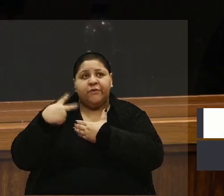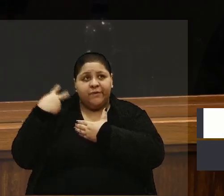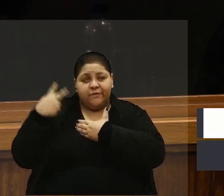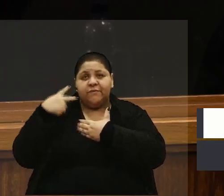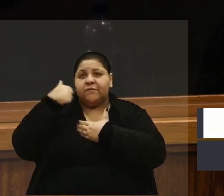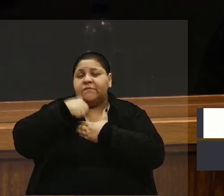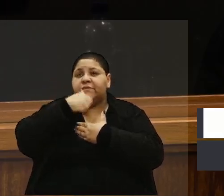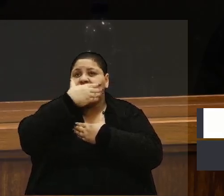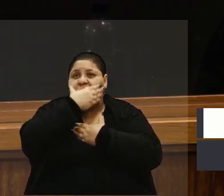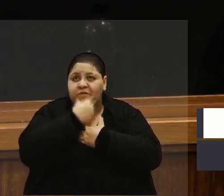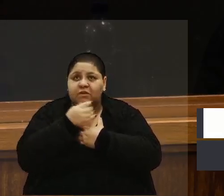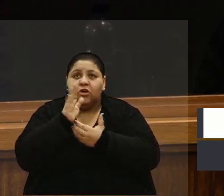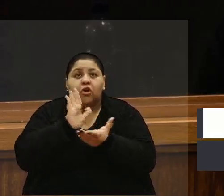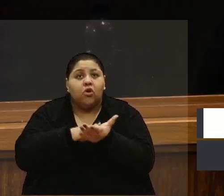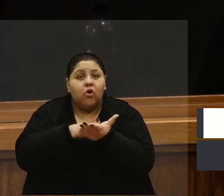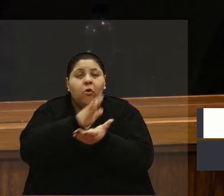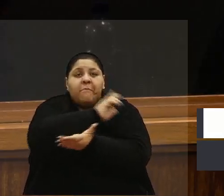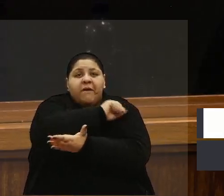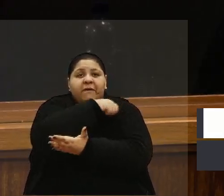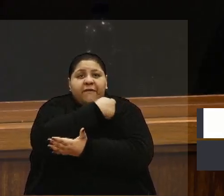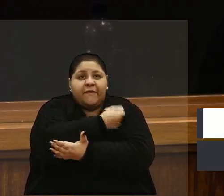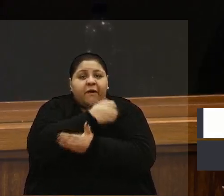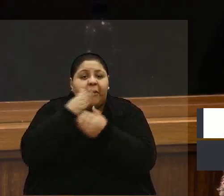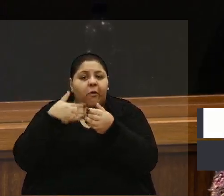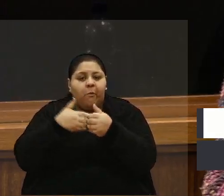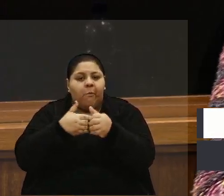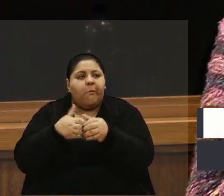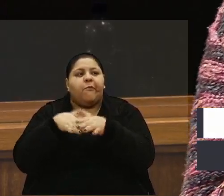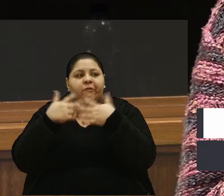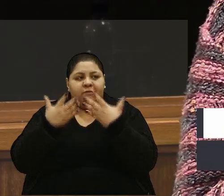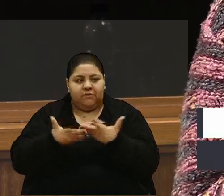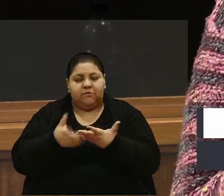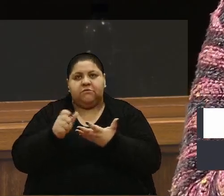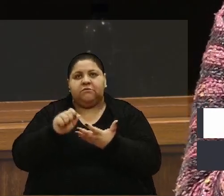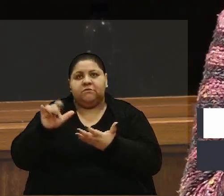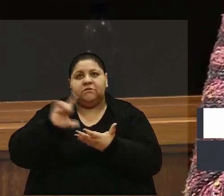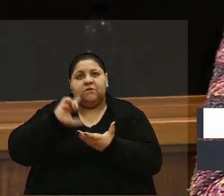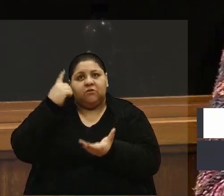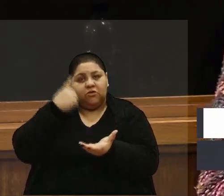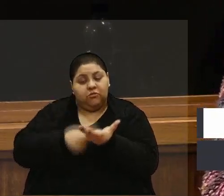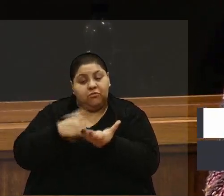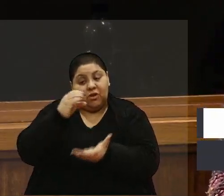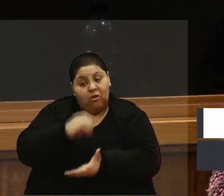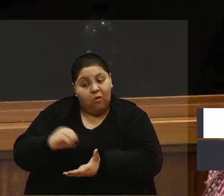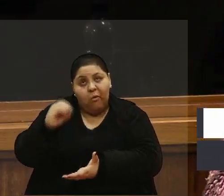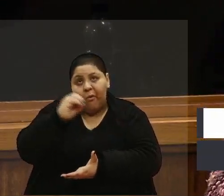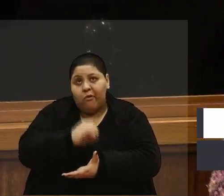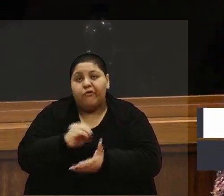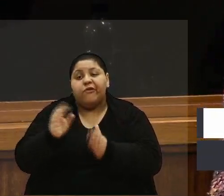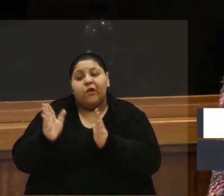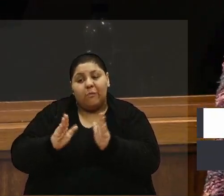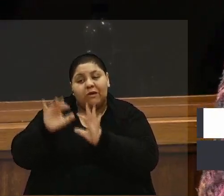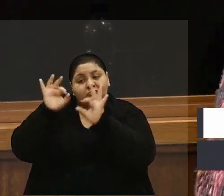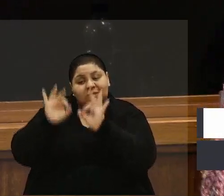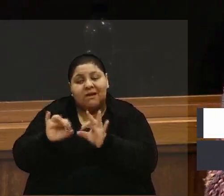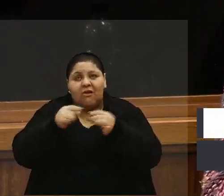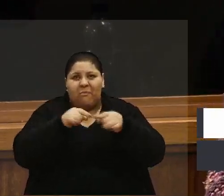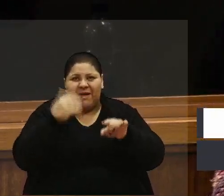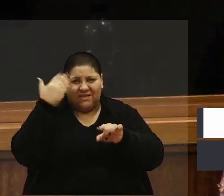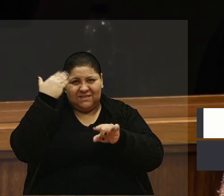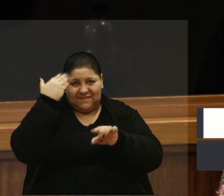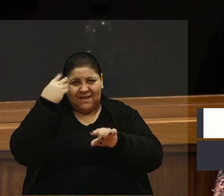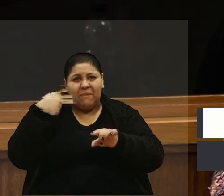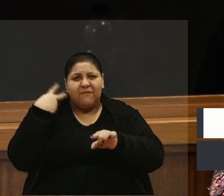e vereadoras, cobrar, fiscalizar, acompanhar. Então, se tem esse compromisso, ótimo, está no prazo, mas sabe o que